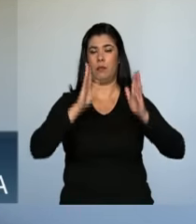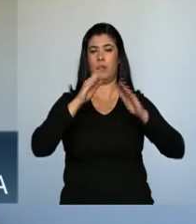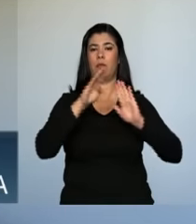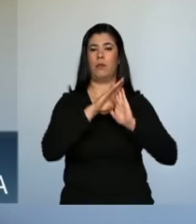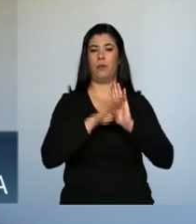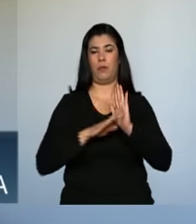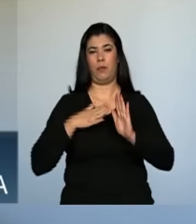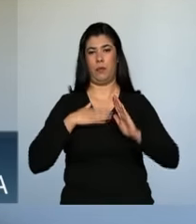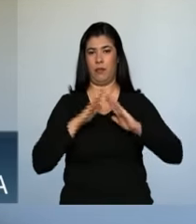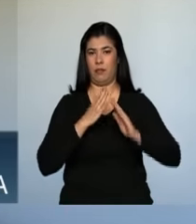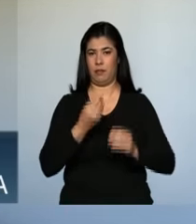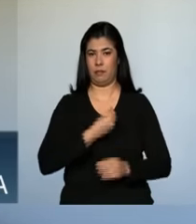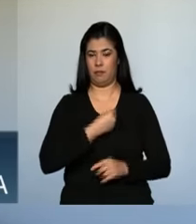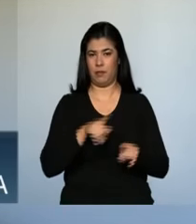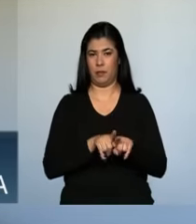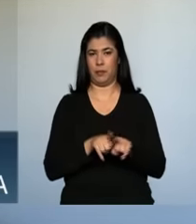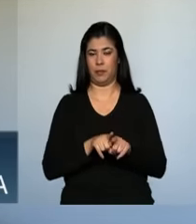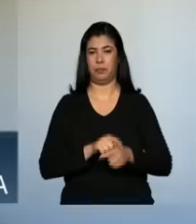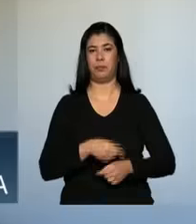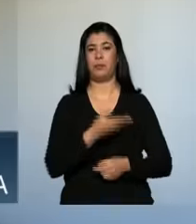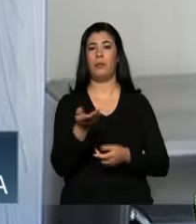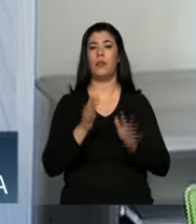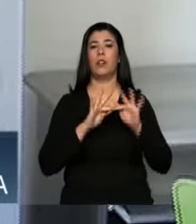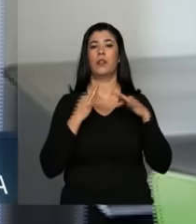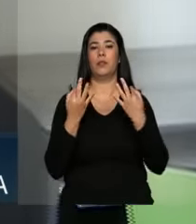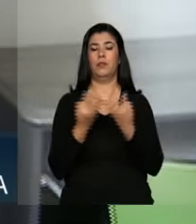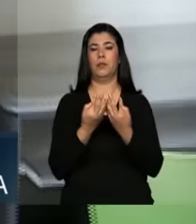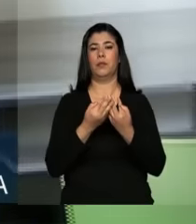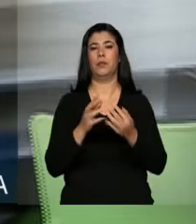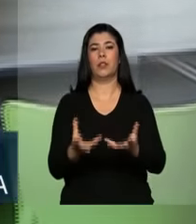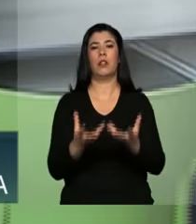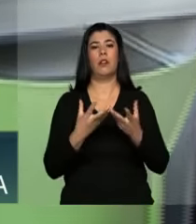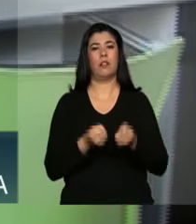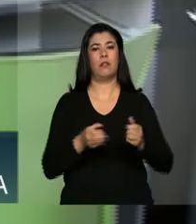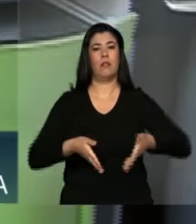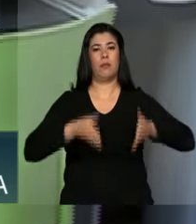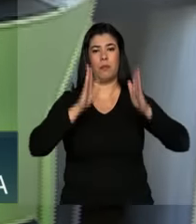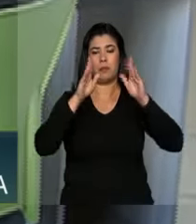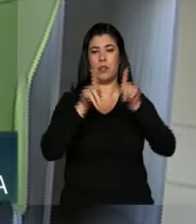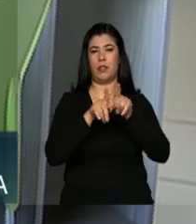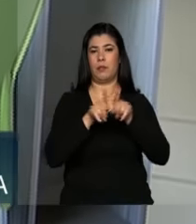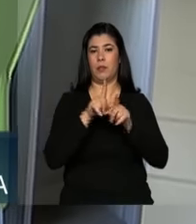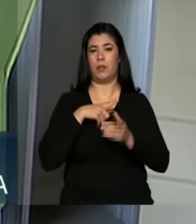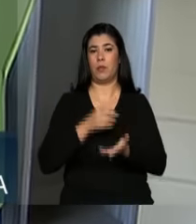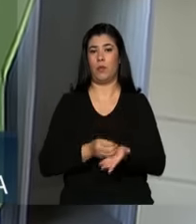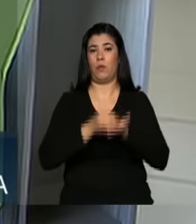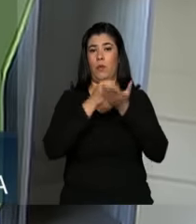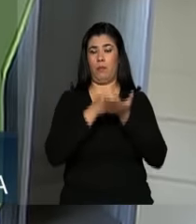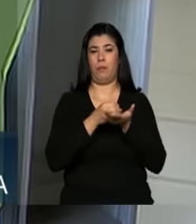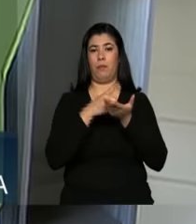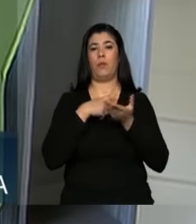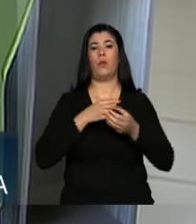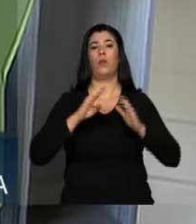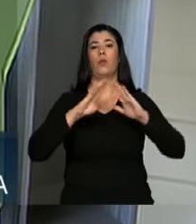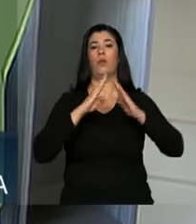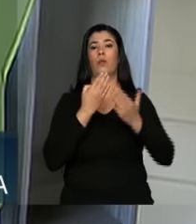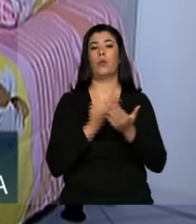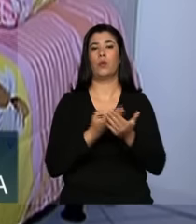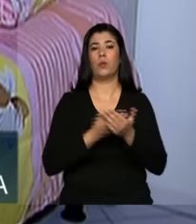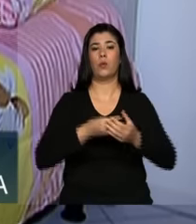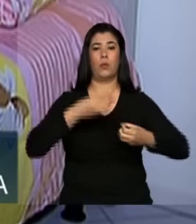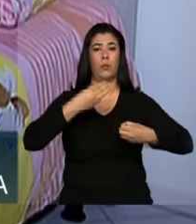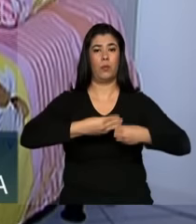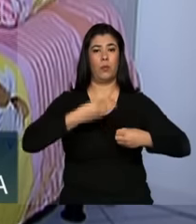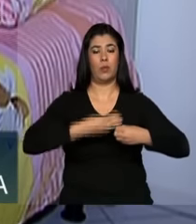Minha Casa Minha Vida. E as famílias beneficiadas também vão contar com escola municipal,